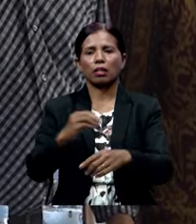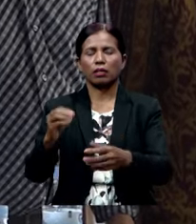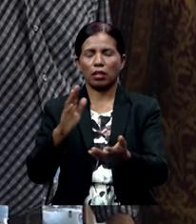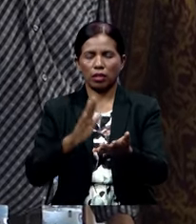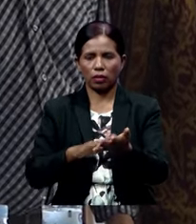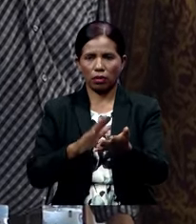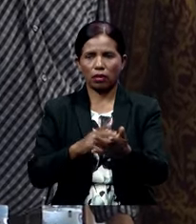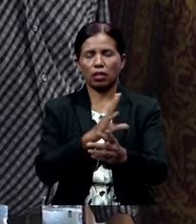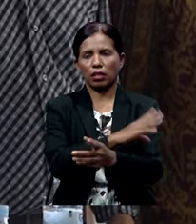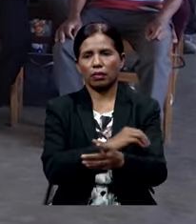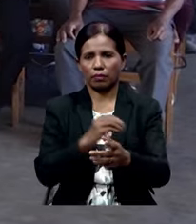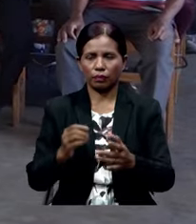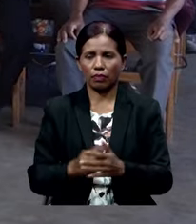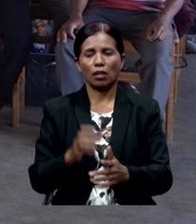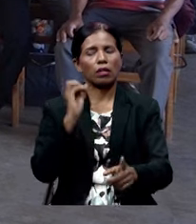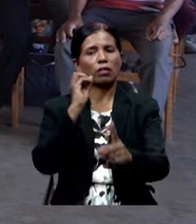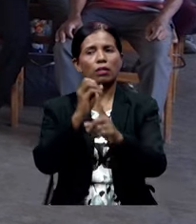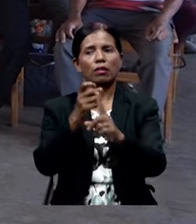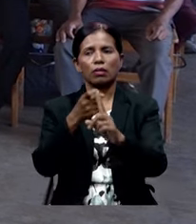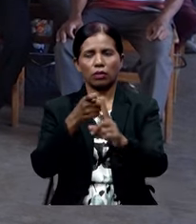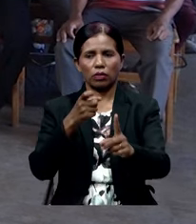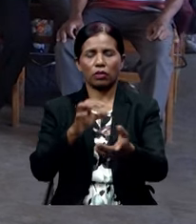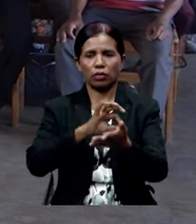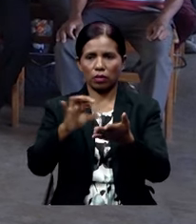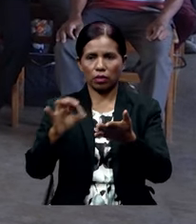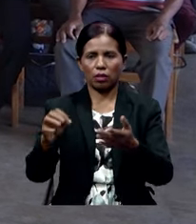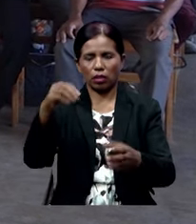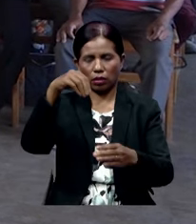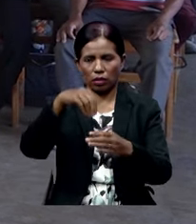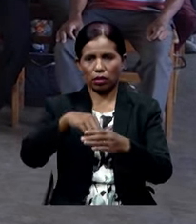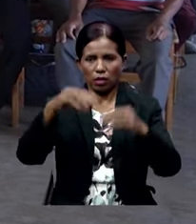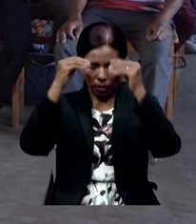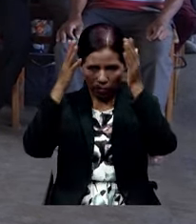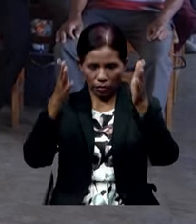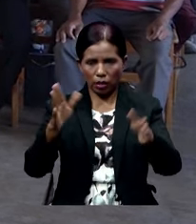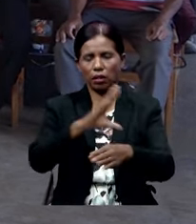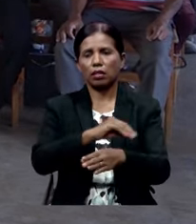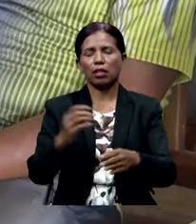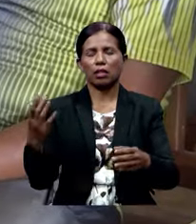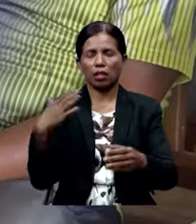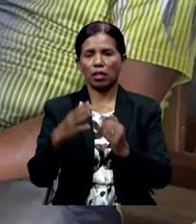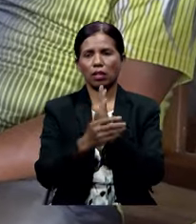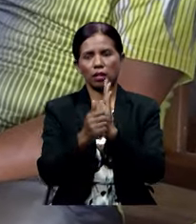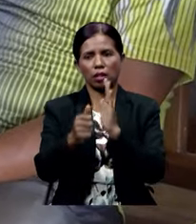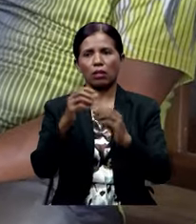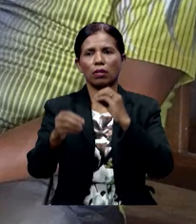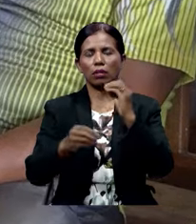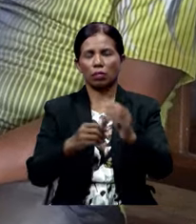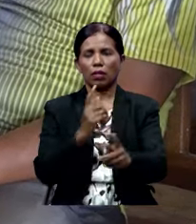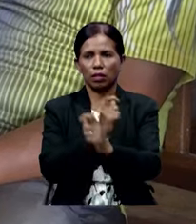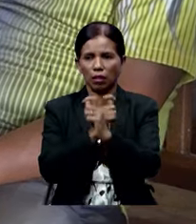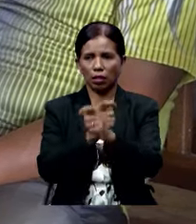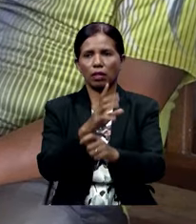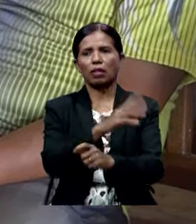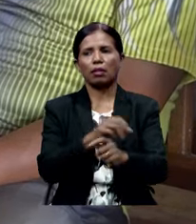técnico vocacional. Objetivo husi formação ne atu haklian leutan Professor Sira nia capacidade liu kono ba Lian Tetun no